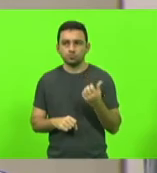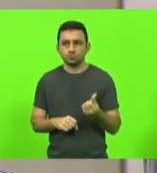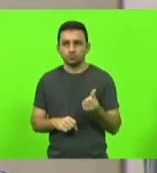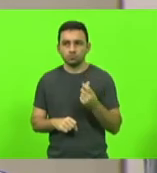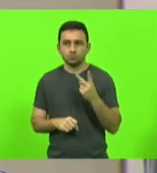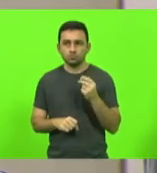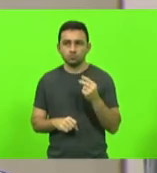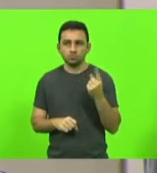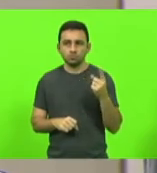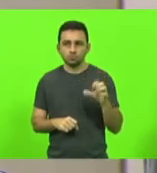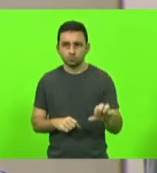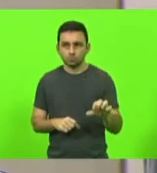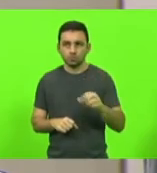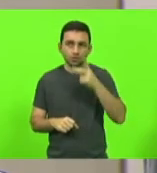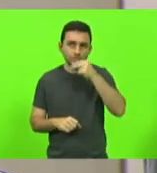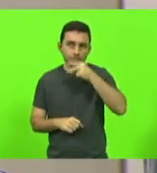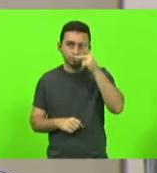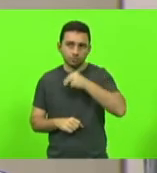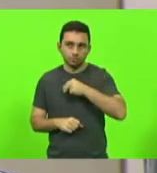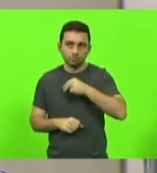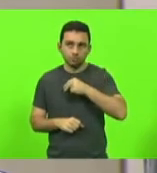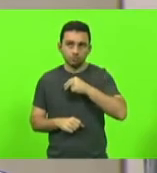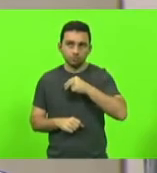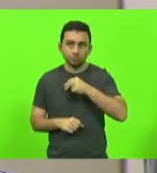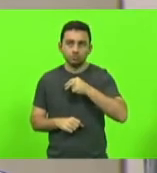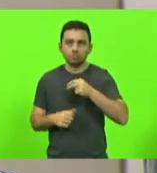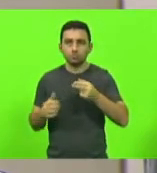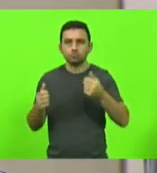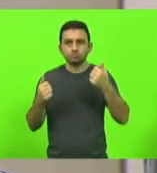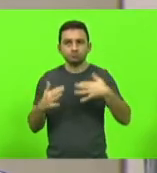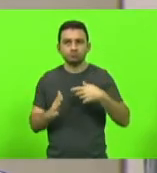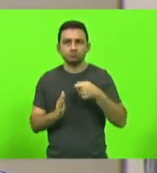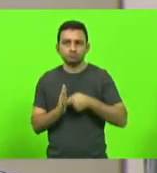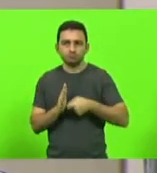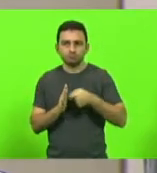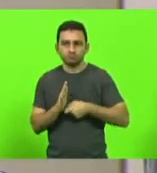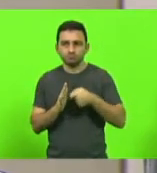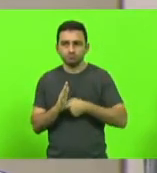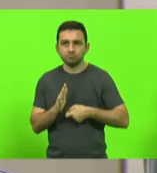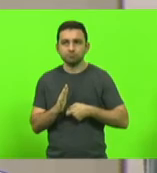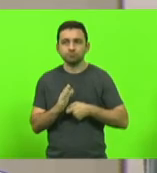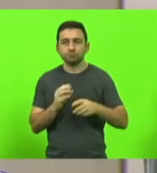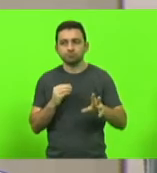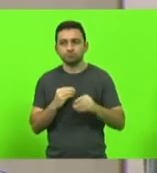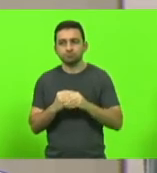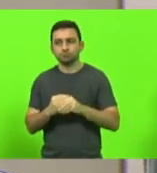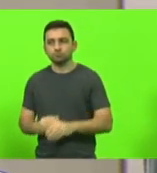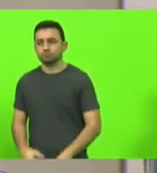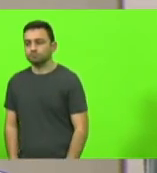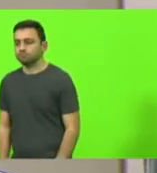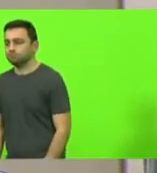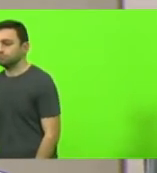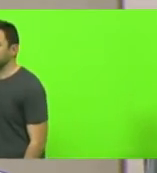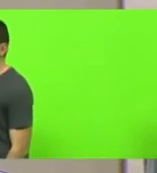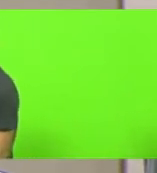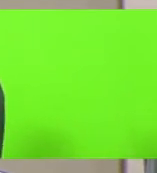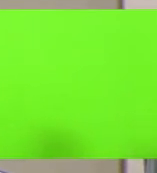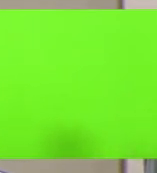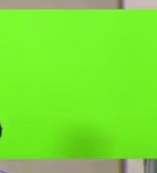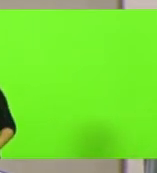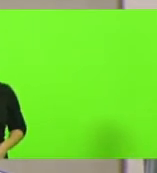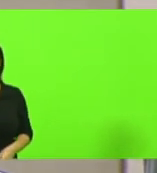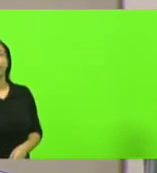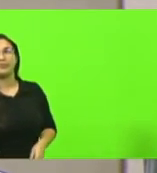246.0/2019, autor deputado Kennedy Nunes, dispõe sobre a obrigatoriedade da inserção da informação do tipo sanguíneo e do